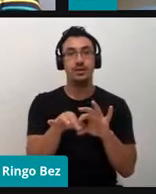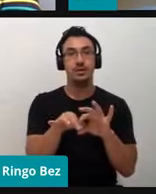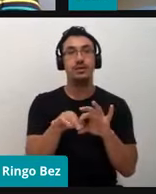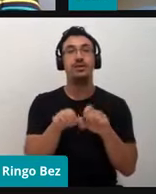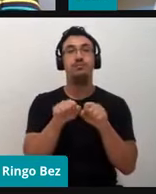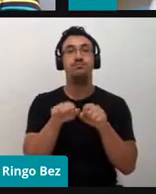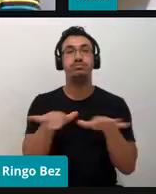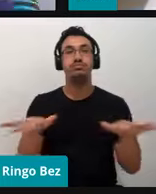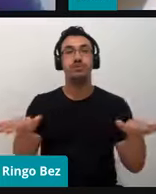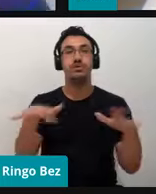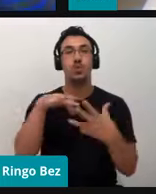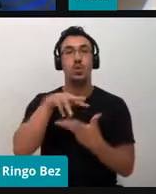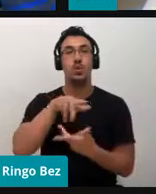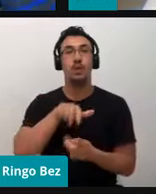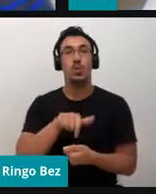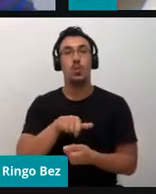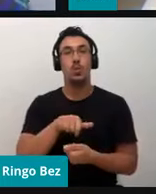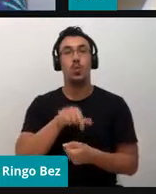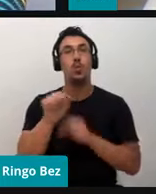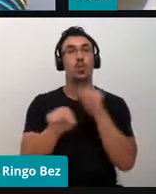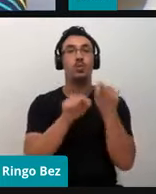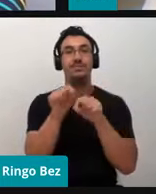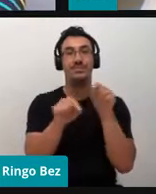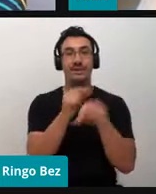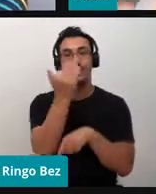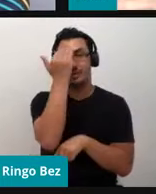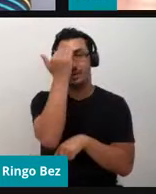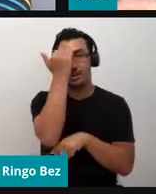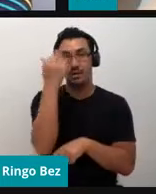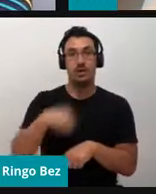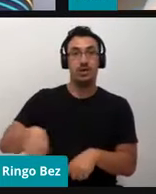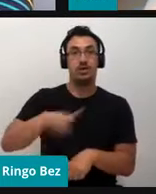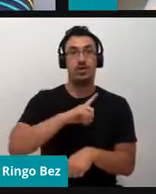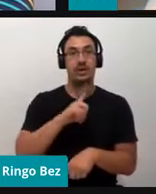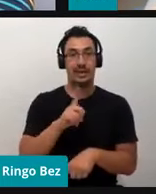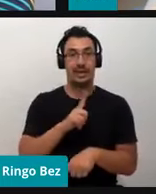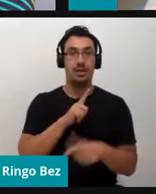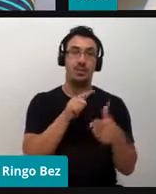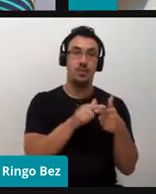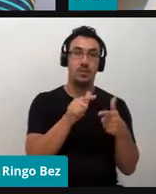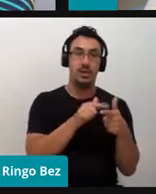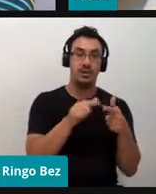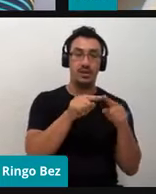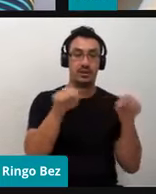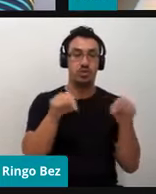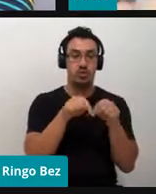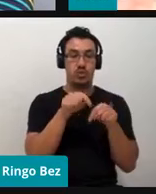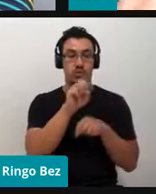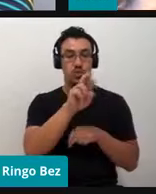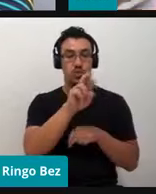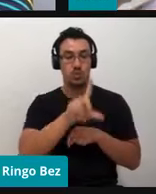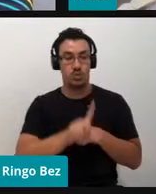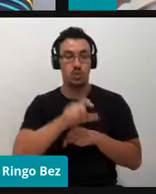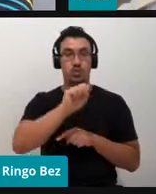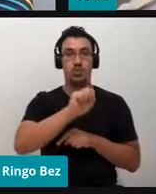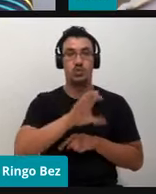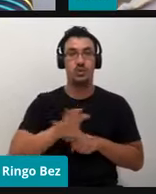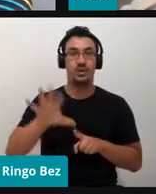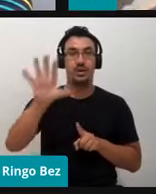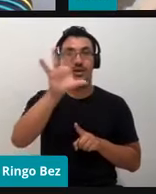nível global, é que nós estamos, além de termos bacias hidrográficas aqui no sul e no sudeste,